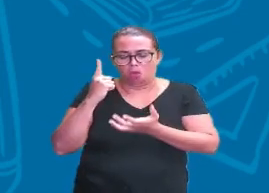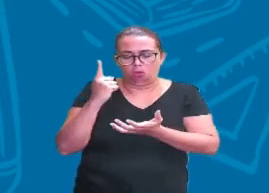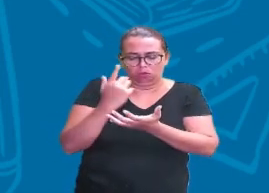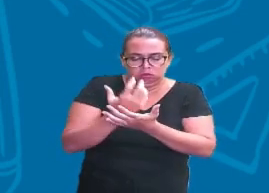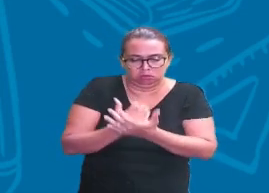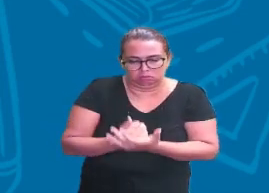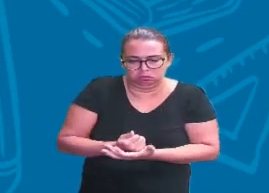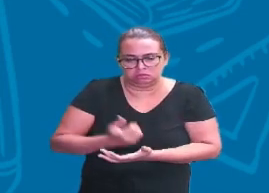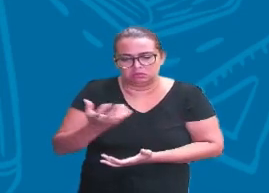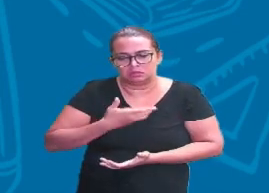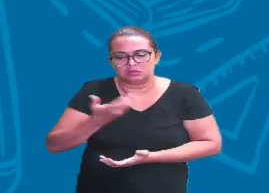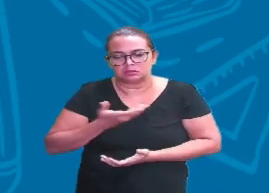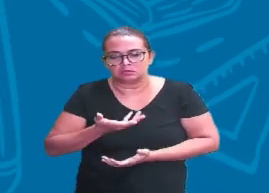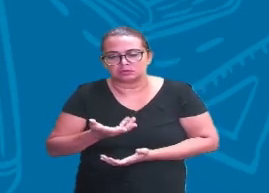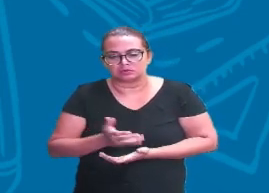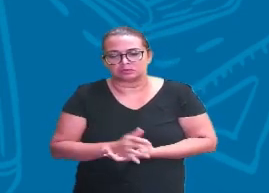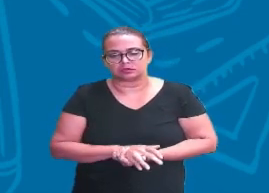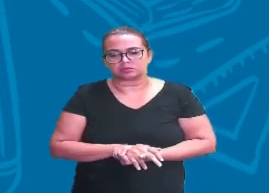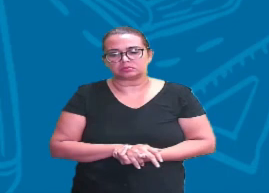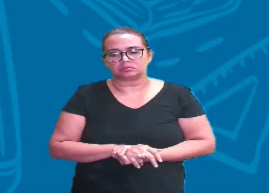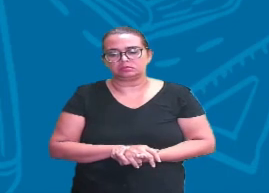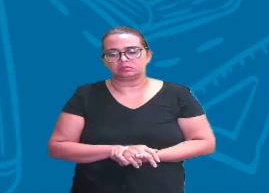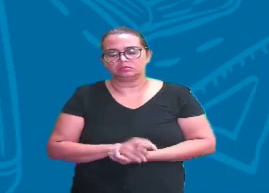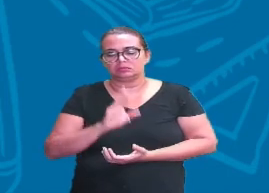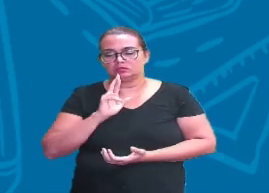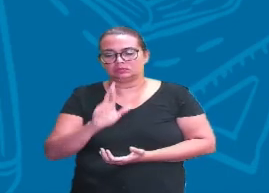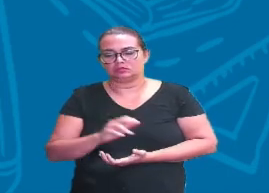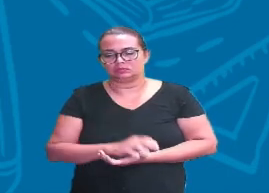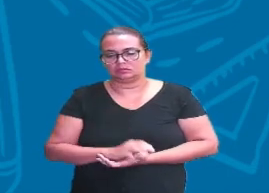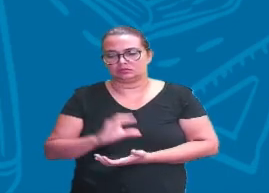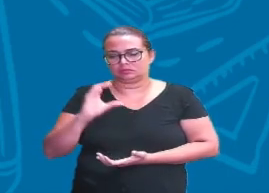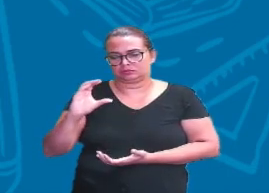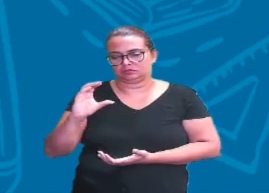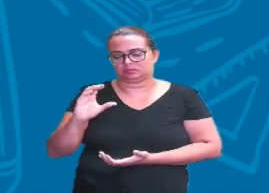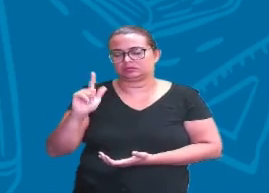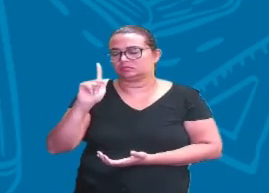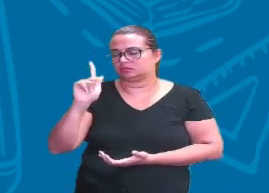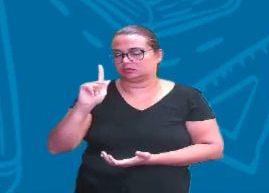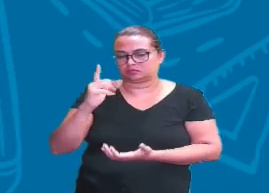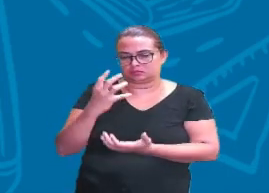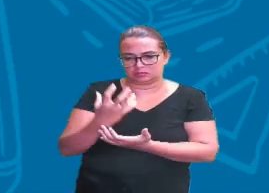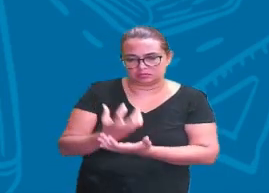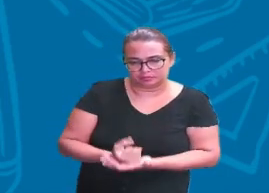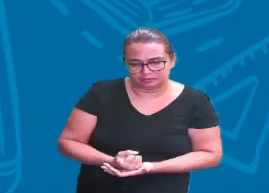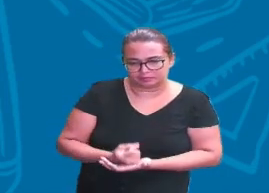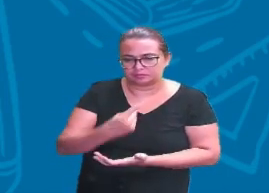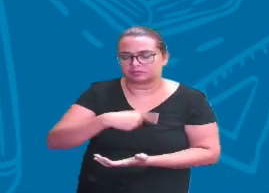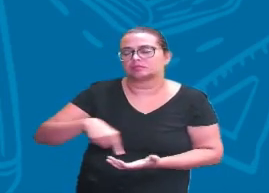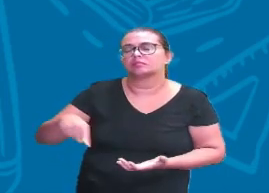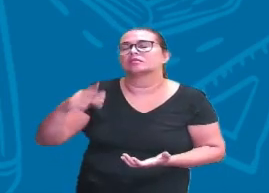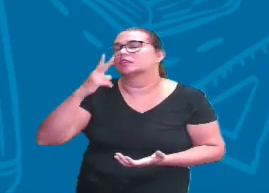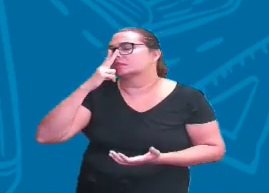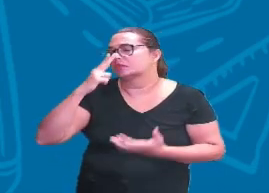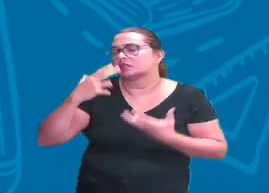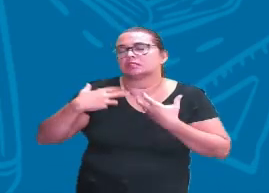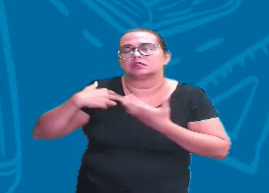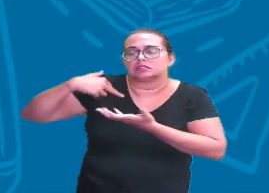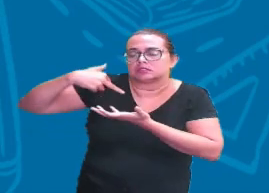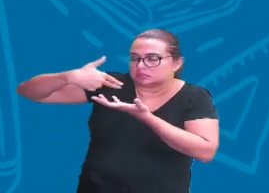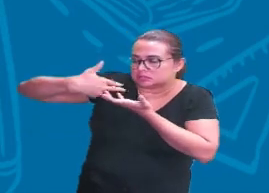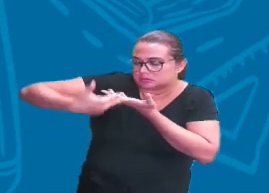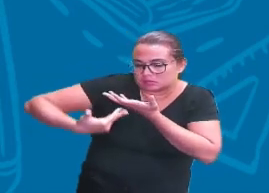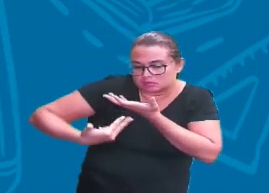fácil, né? A alternativa aí é a letra C, tá? Gravidade. Nossa